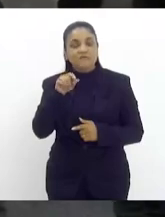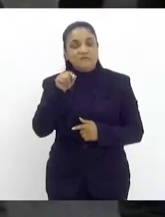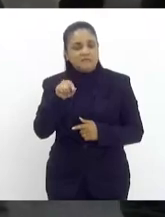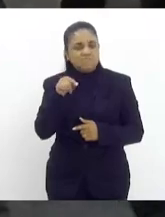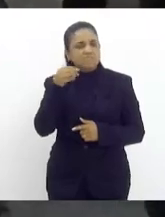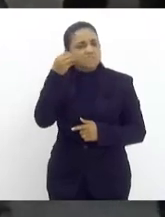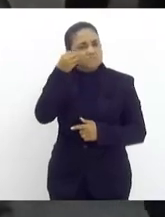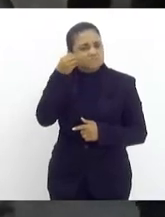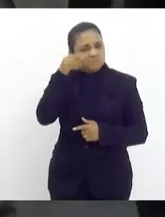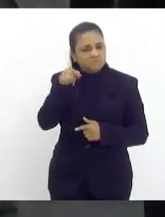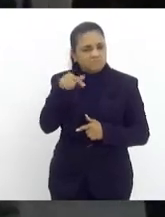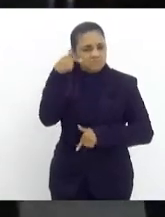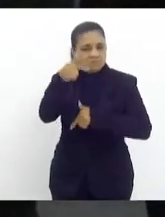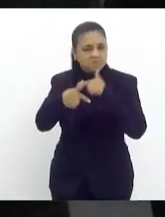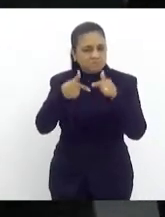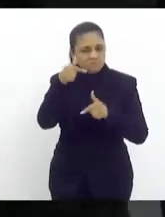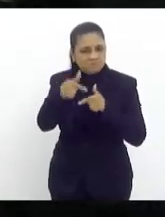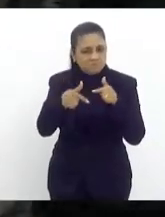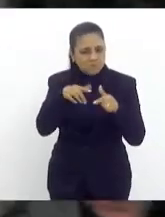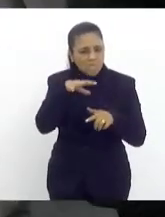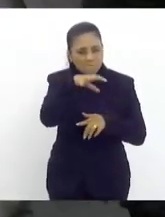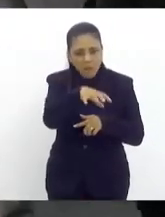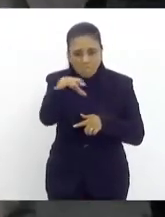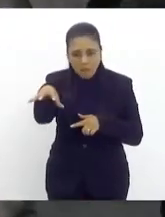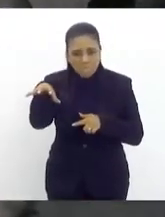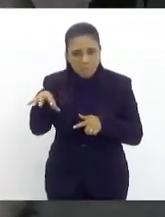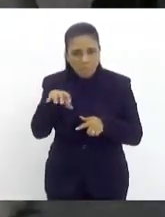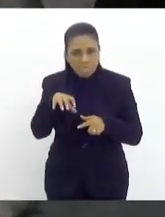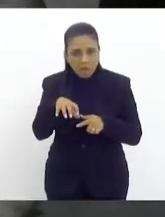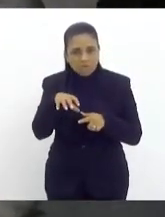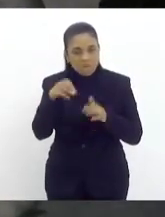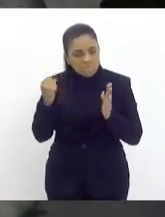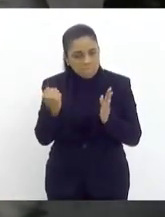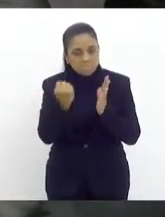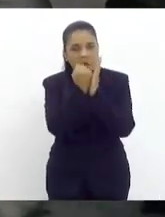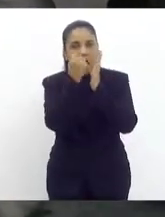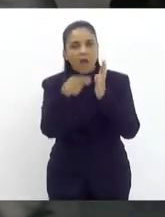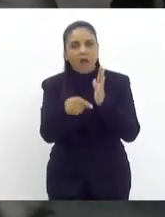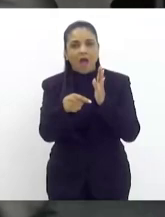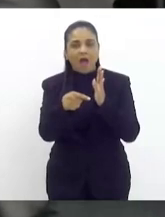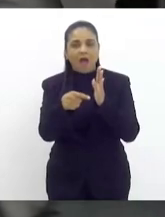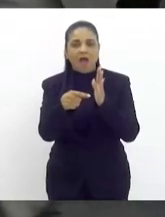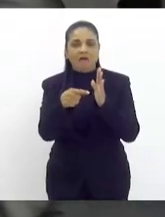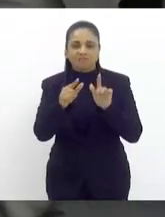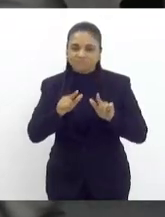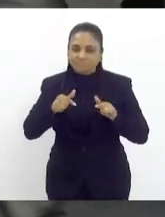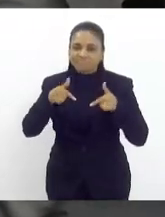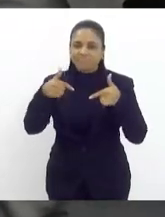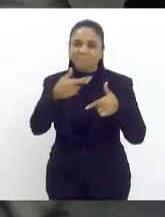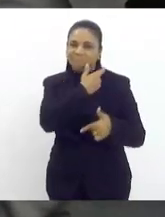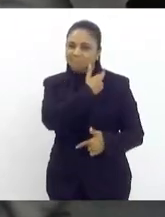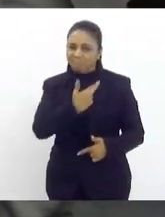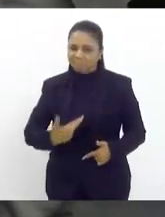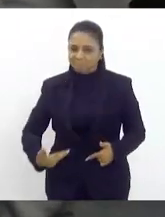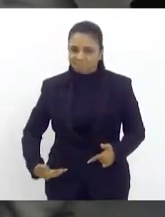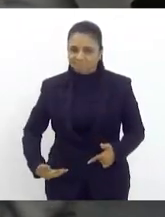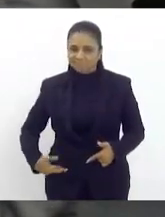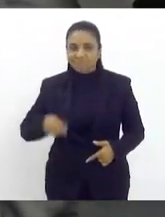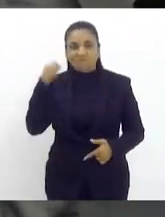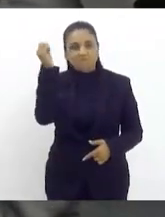esse companheiro, deixou carimbado os atos republicanos que esse país